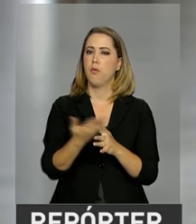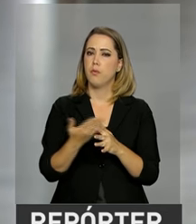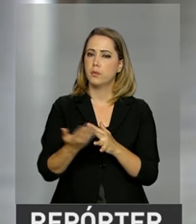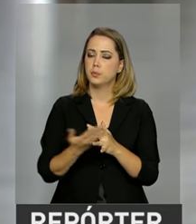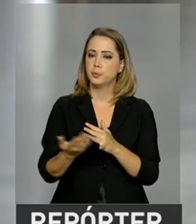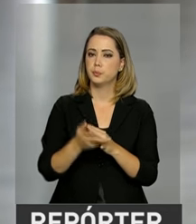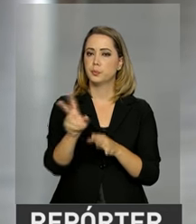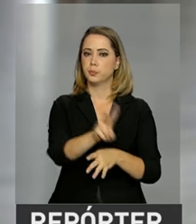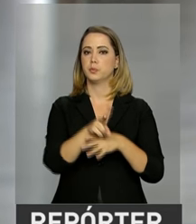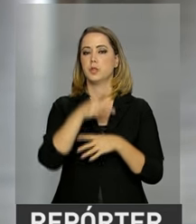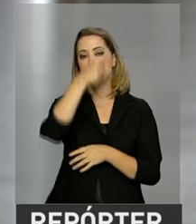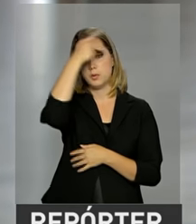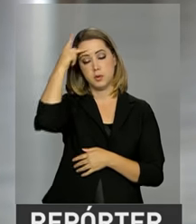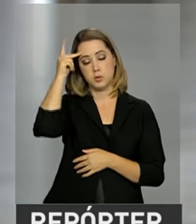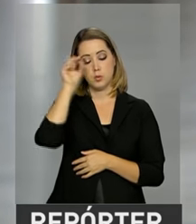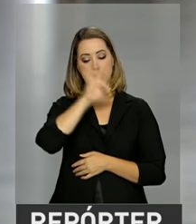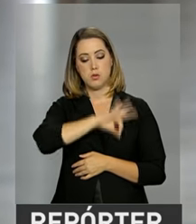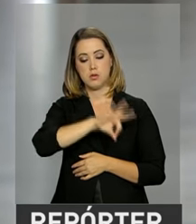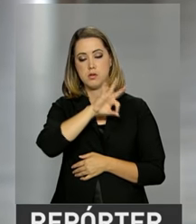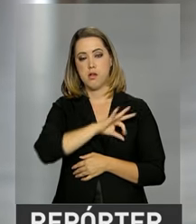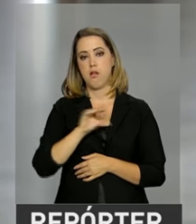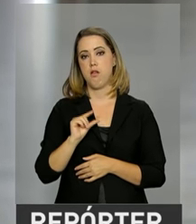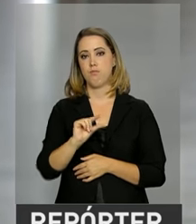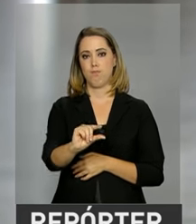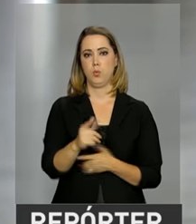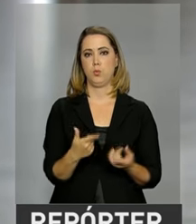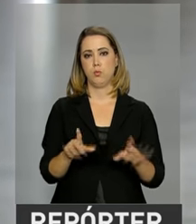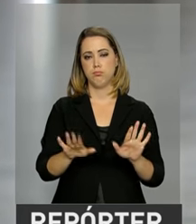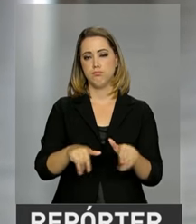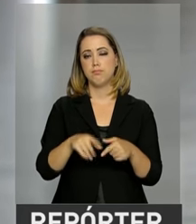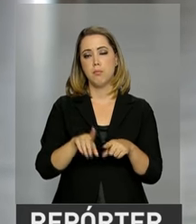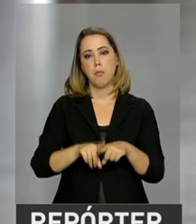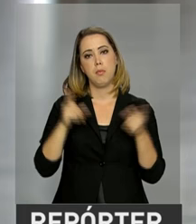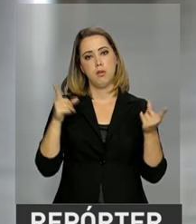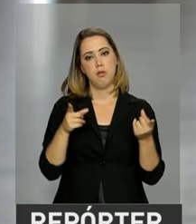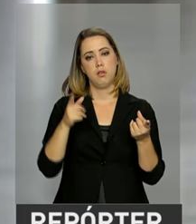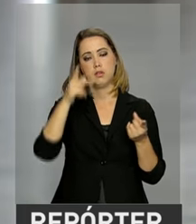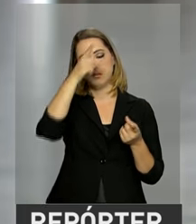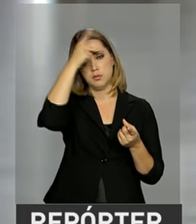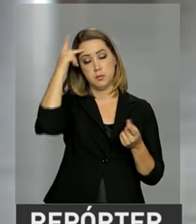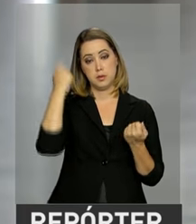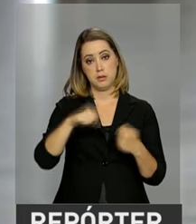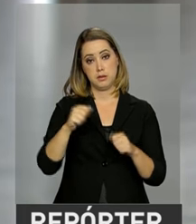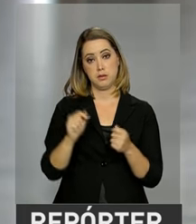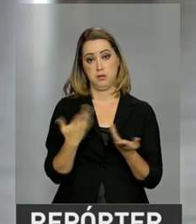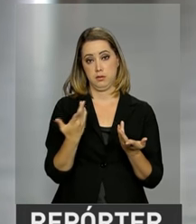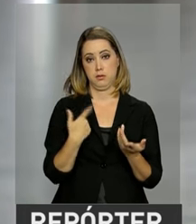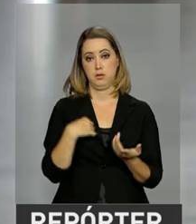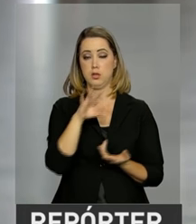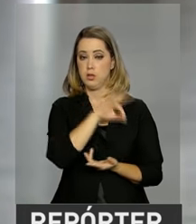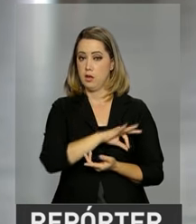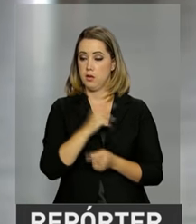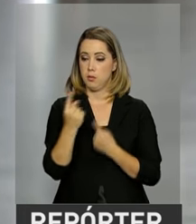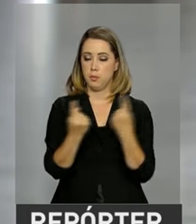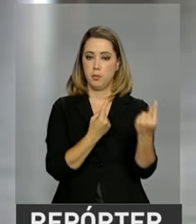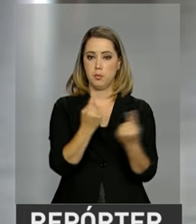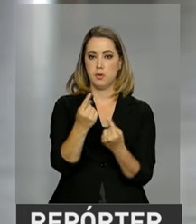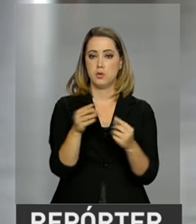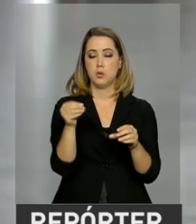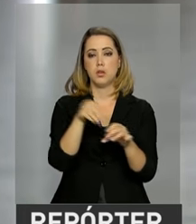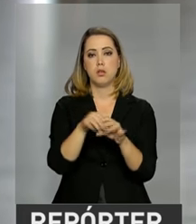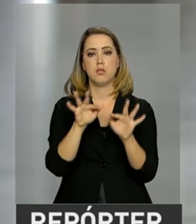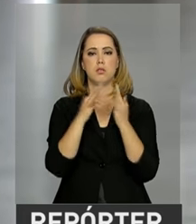baixa renda só que algumas condições são exigidas desses estudantes a renda por pessoa dentro da